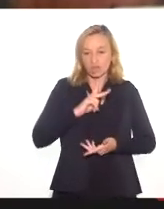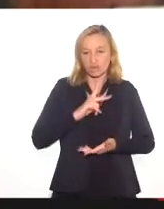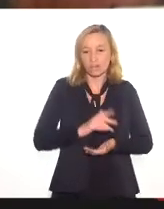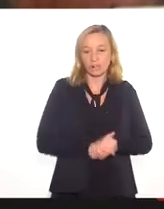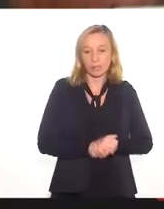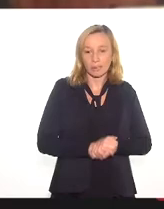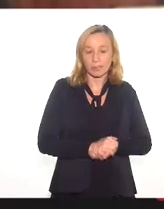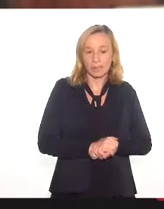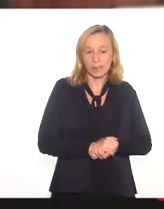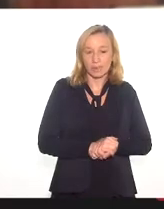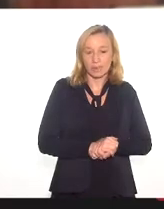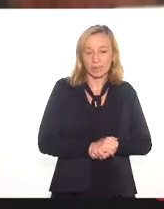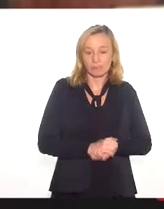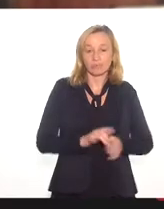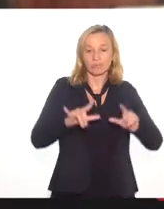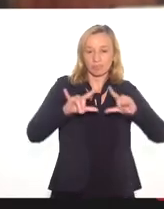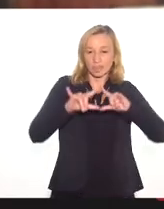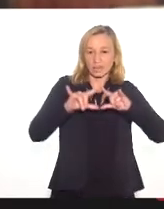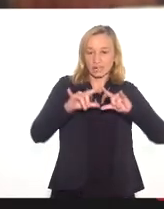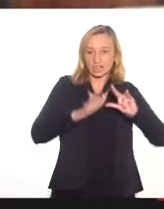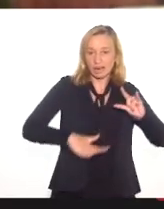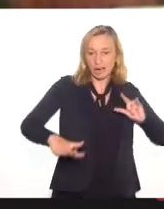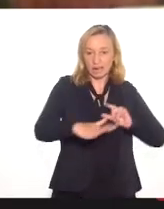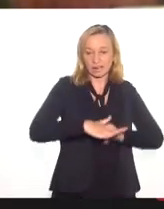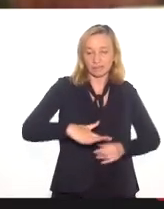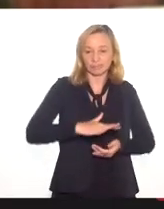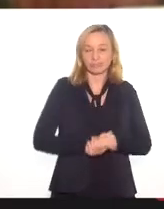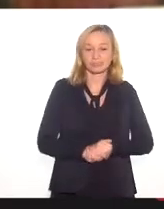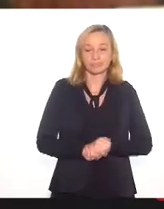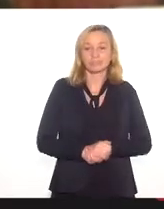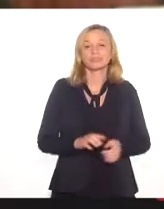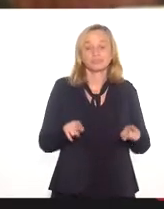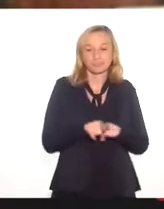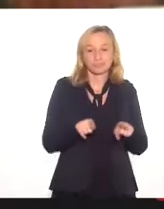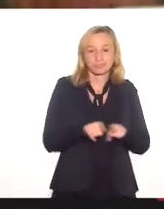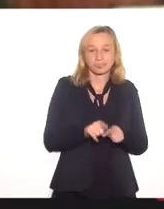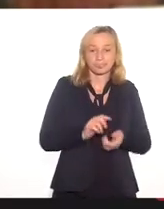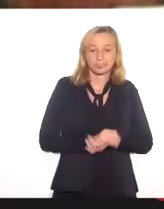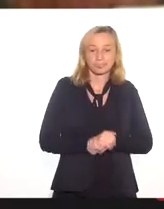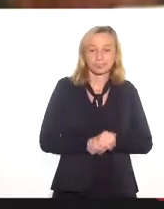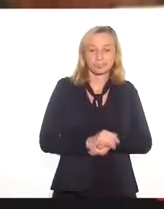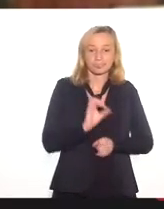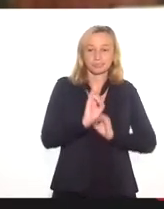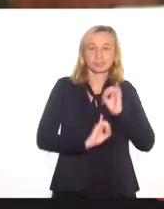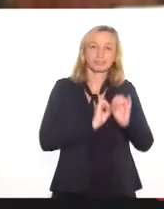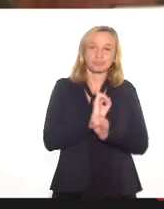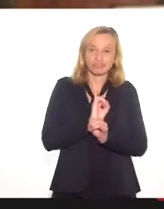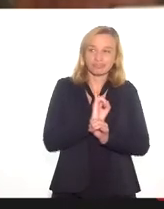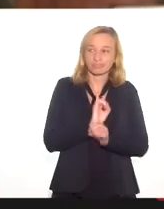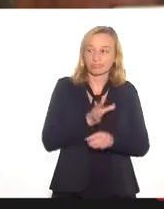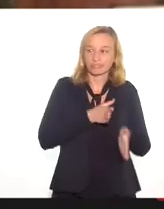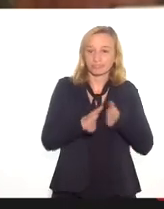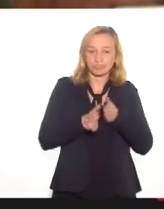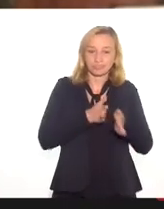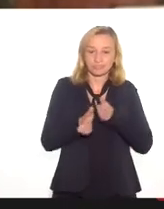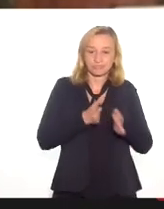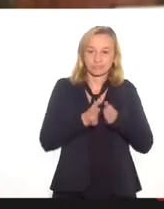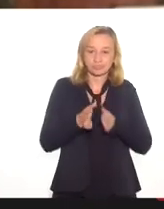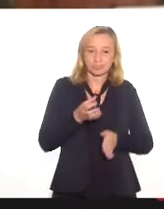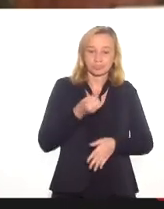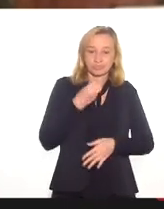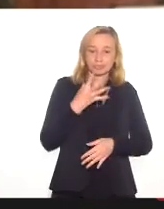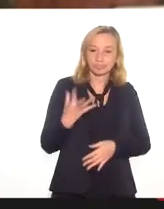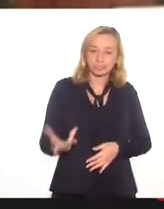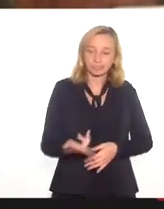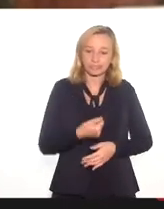áreas de milícia. além disso, internet, acesso à internet de boa